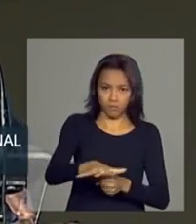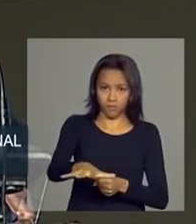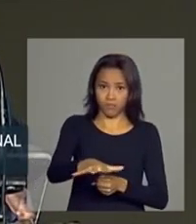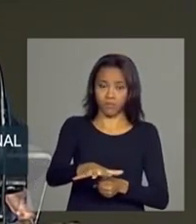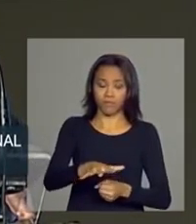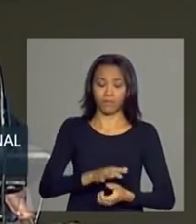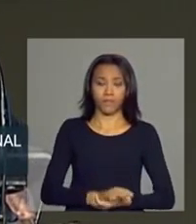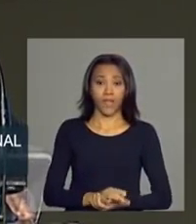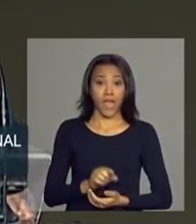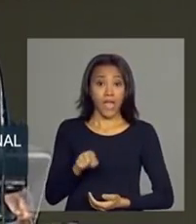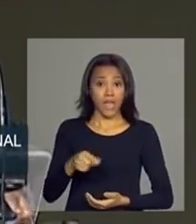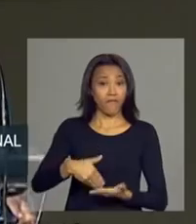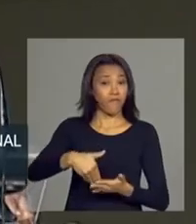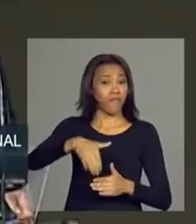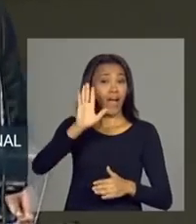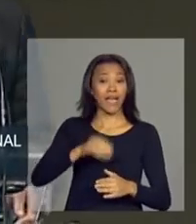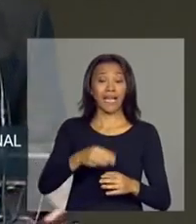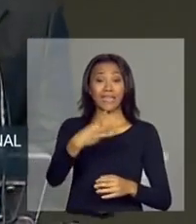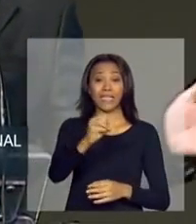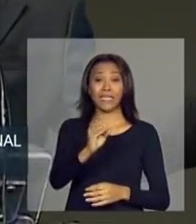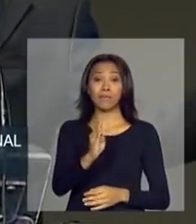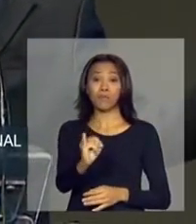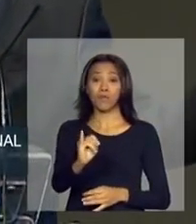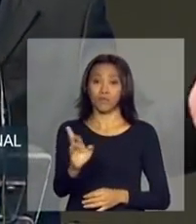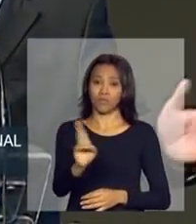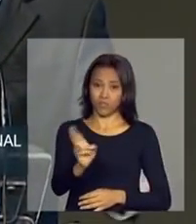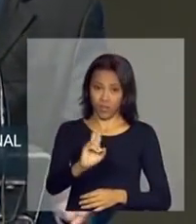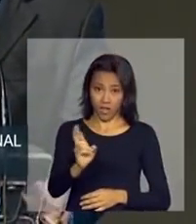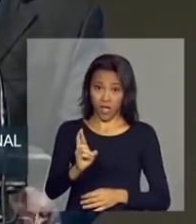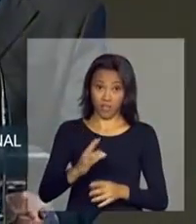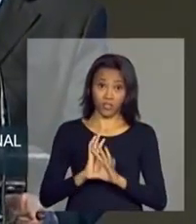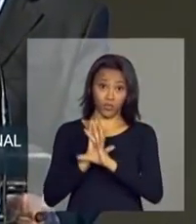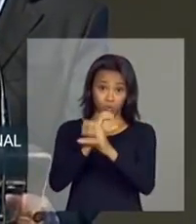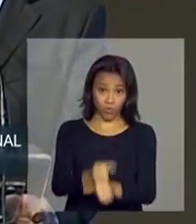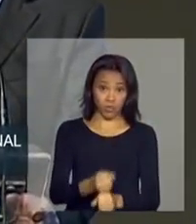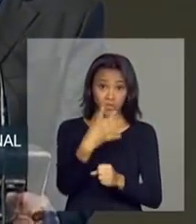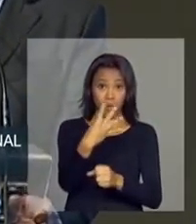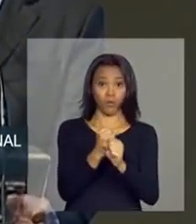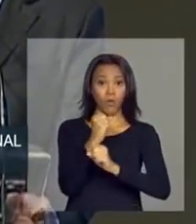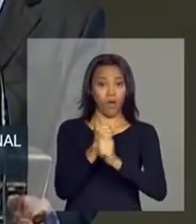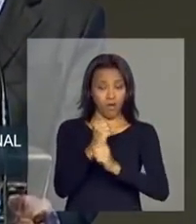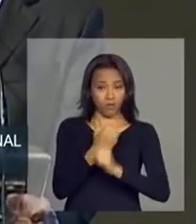de prosperidade. O orçamento do Ministério da Integração Nacional